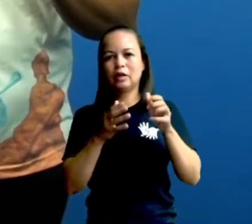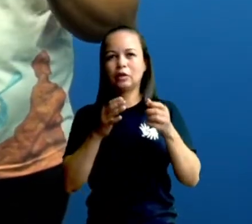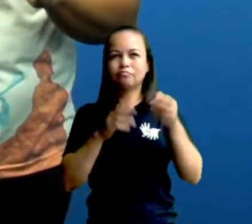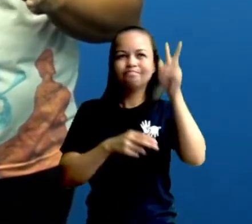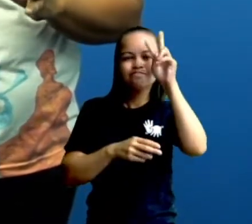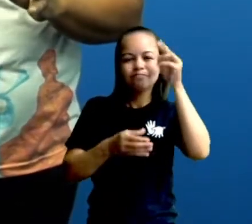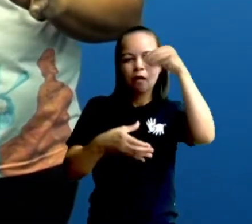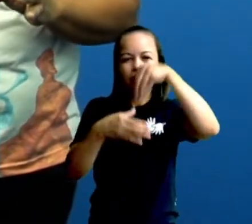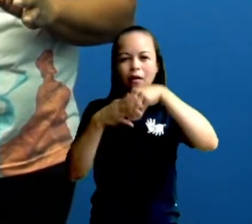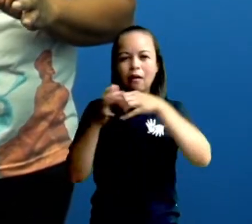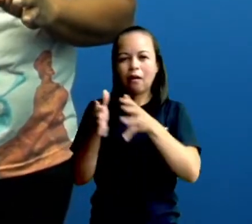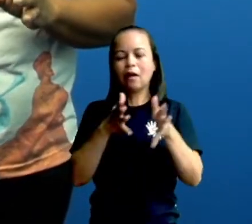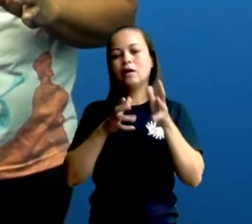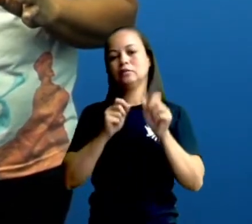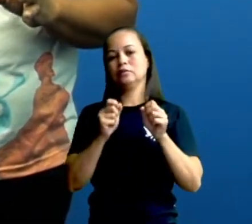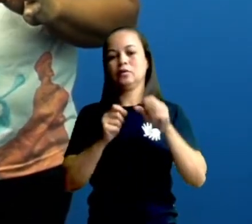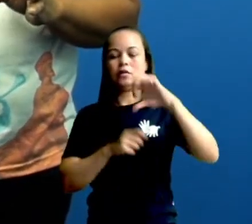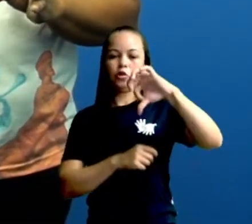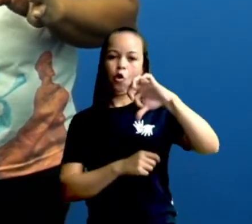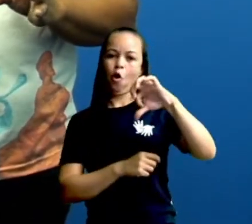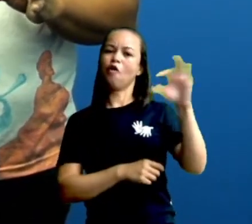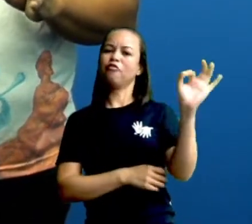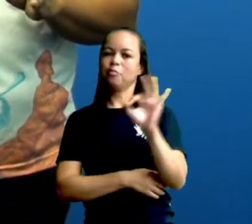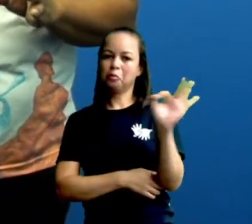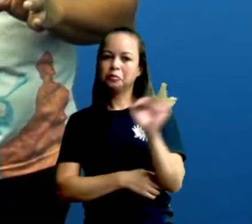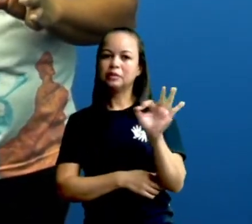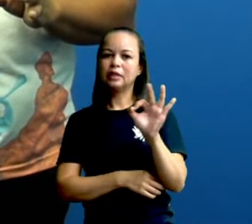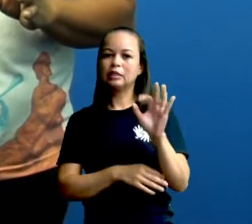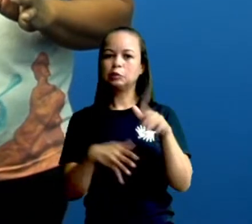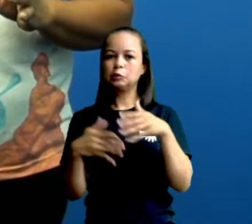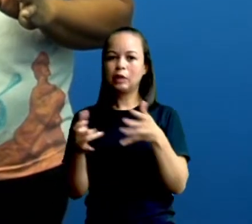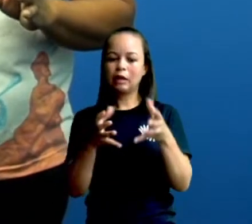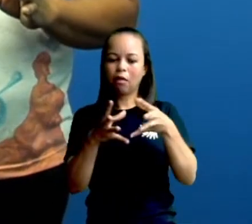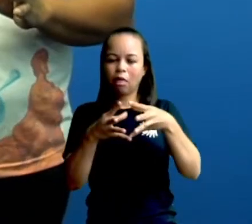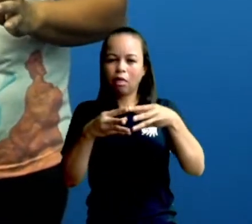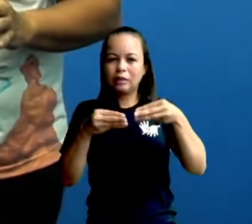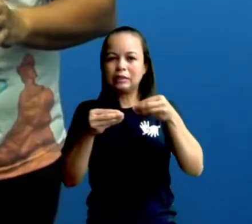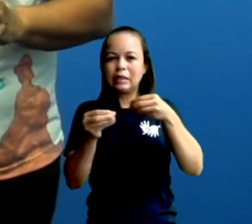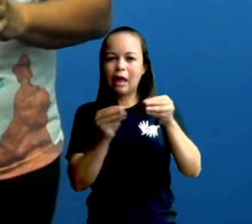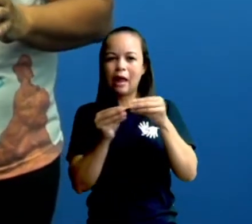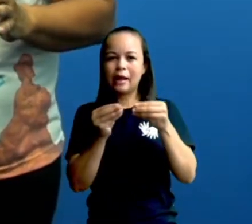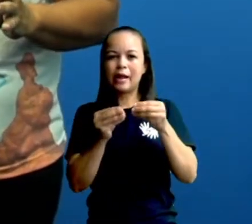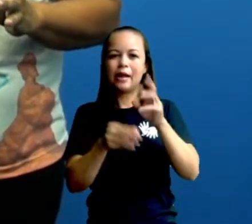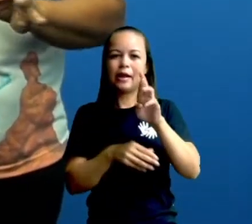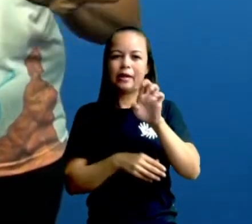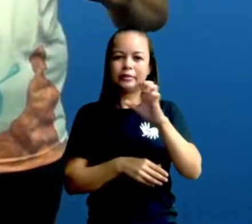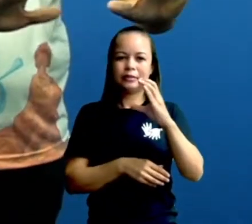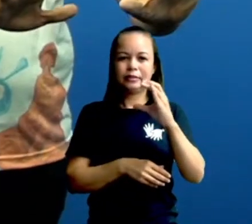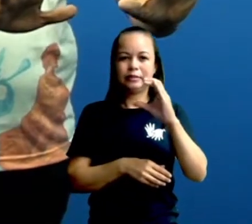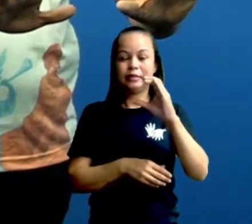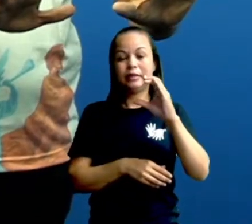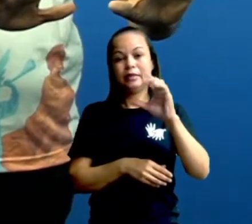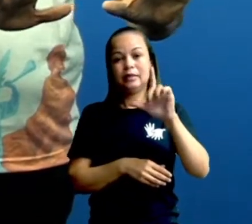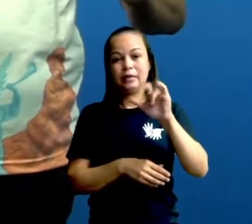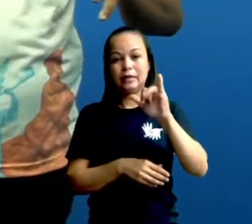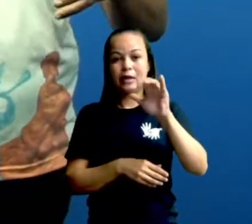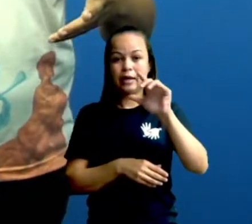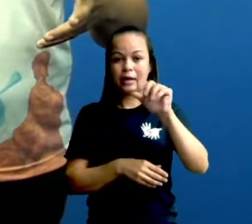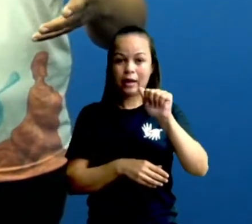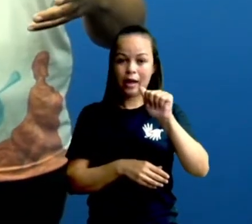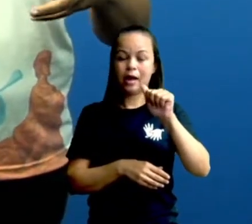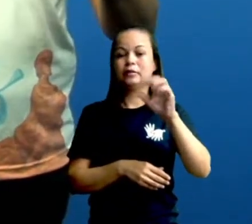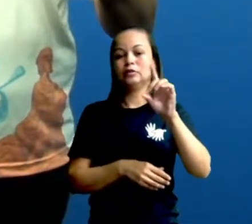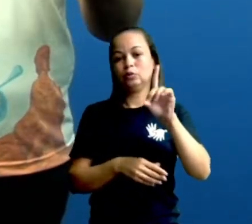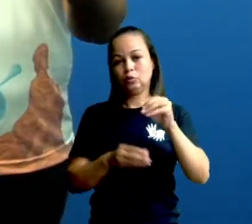apenas em torno de 9% é que foram devidamente reciclados. Então 91% está aí impactando a natureza, está